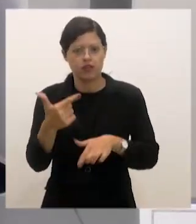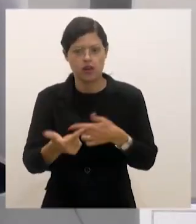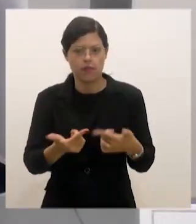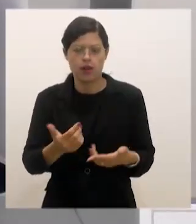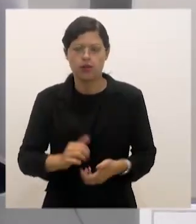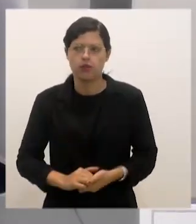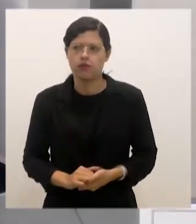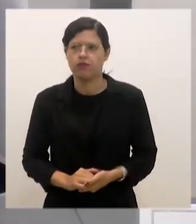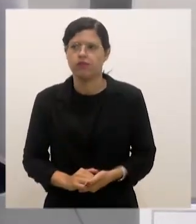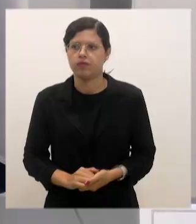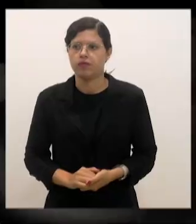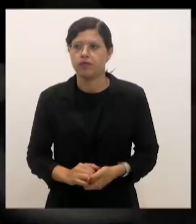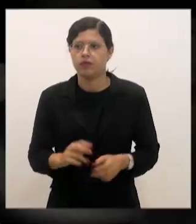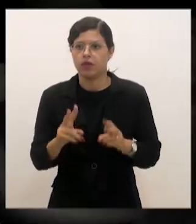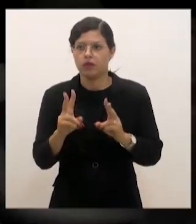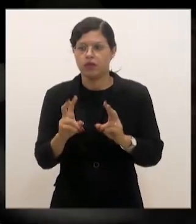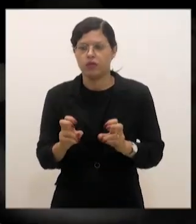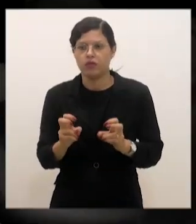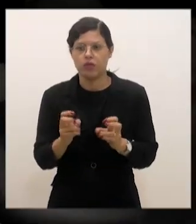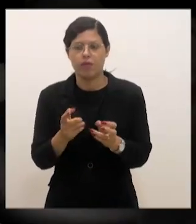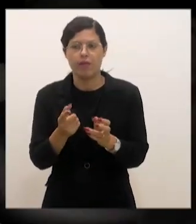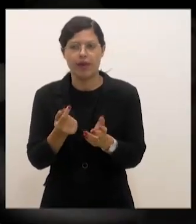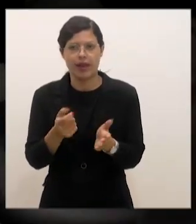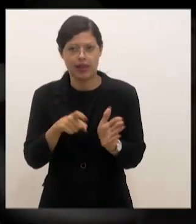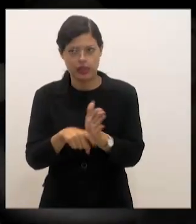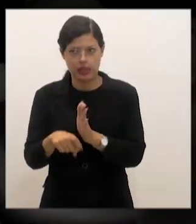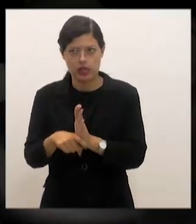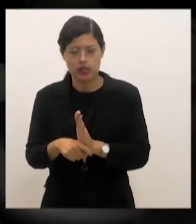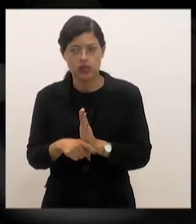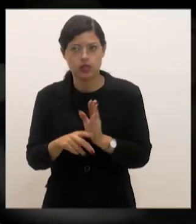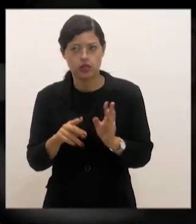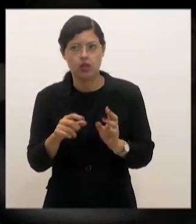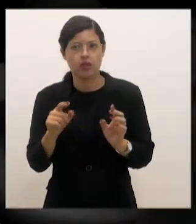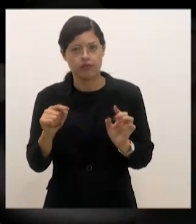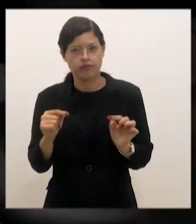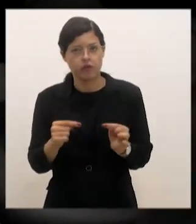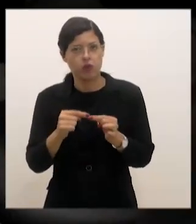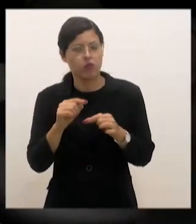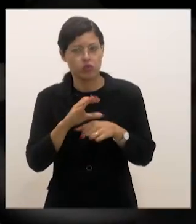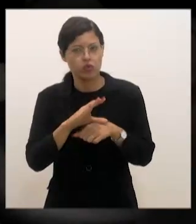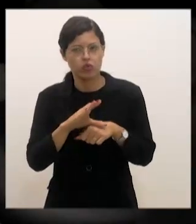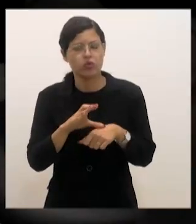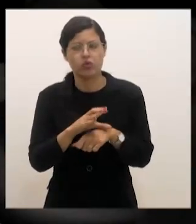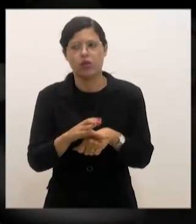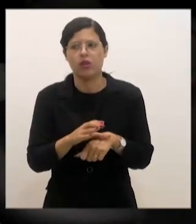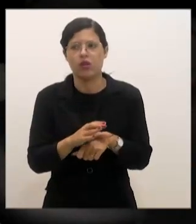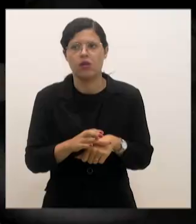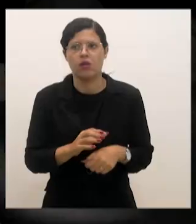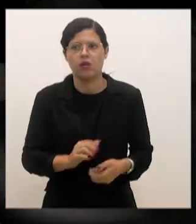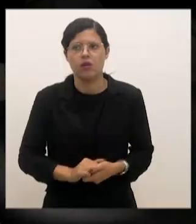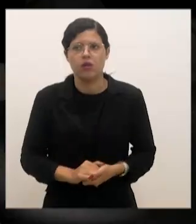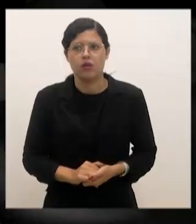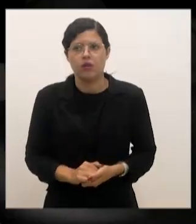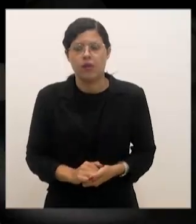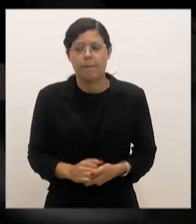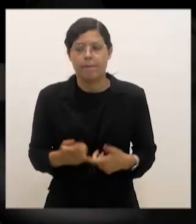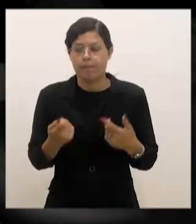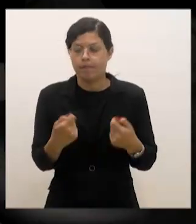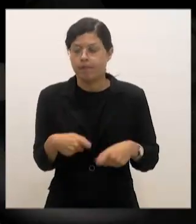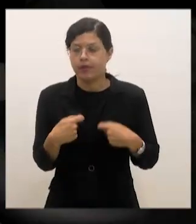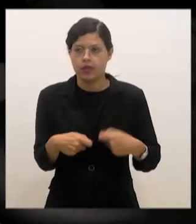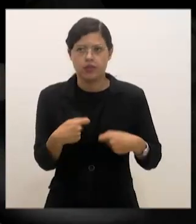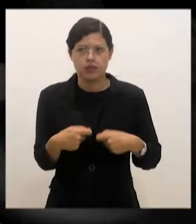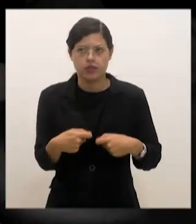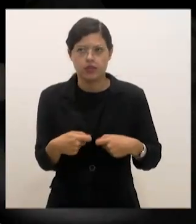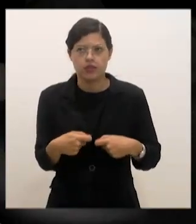taxa, até uma questão constitucional, ela precisa ser individualizada, ela